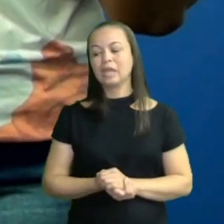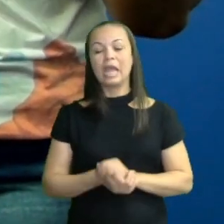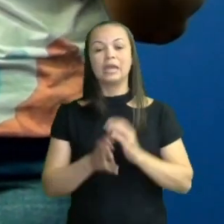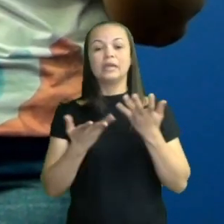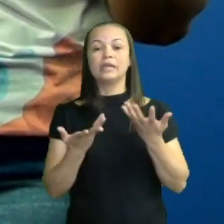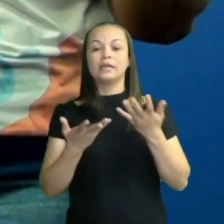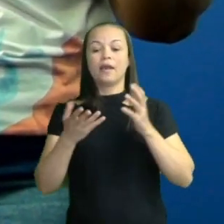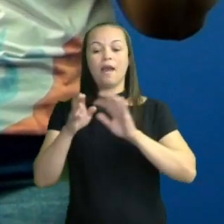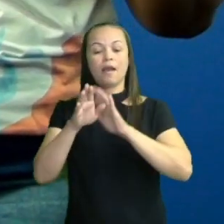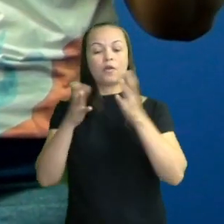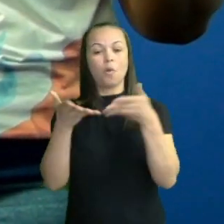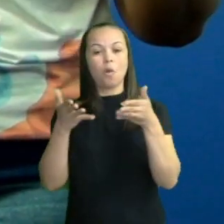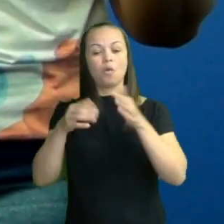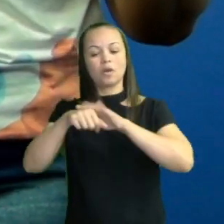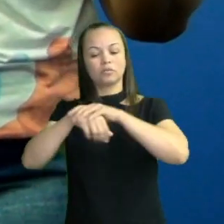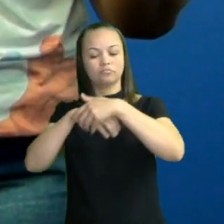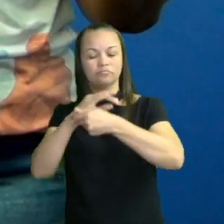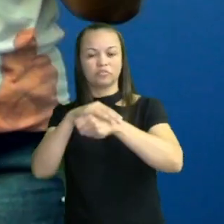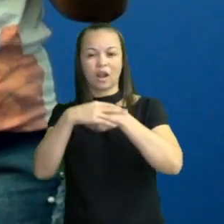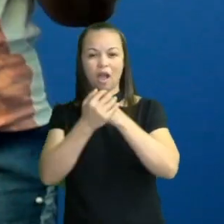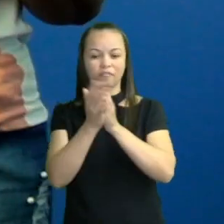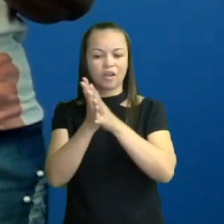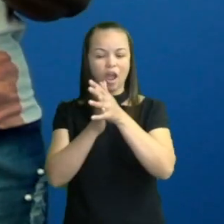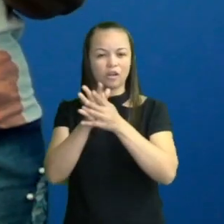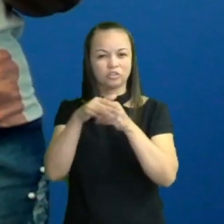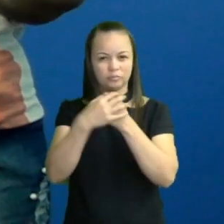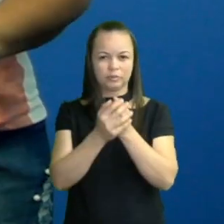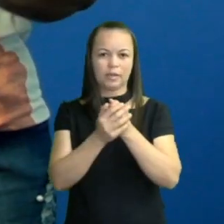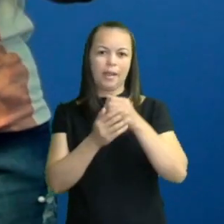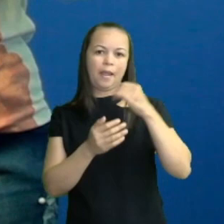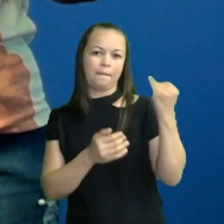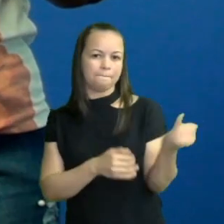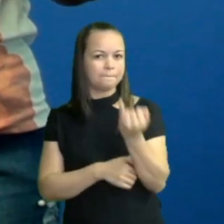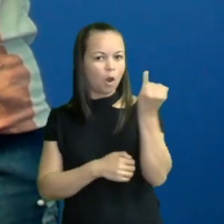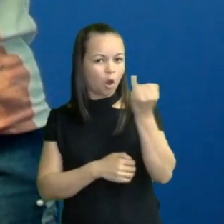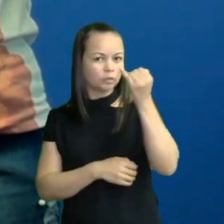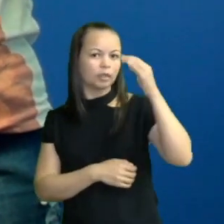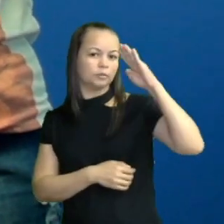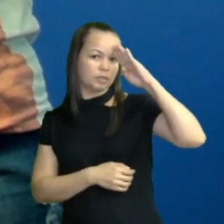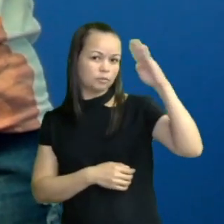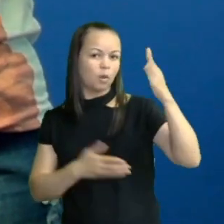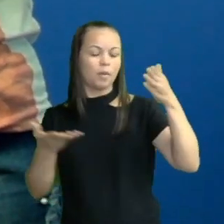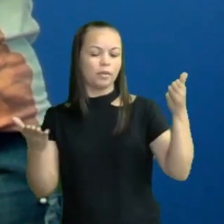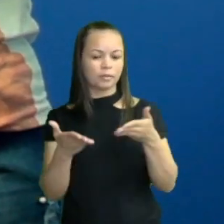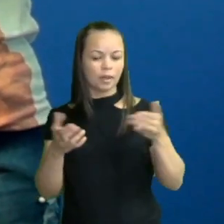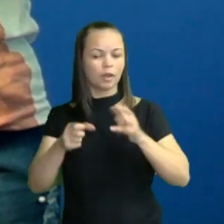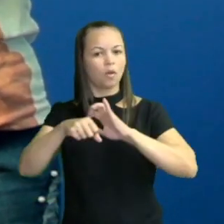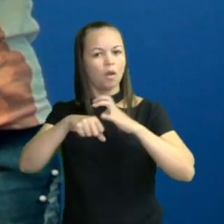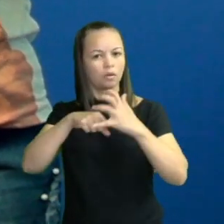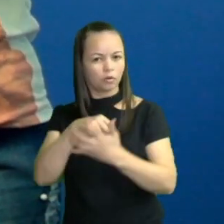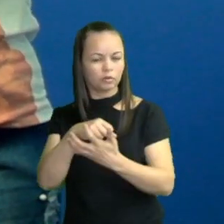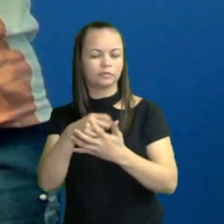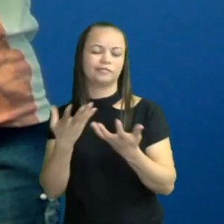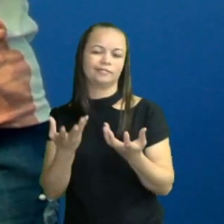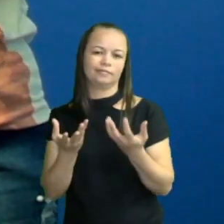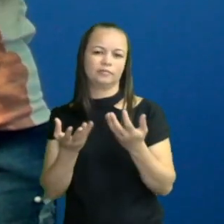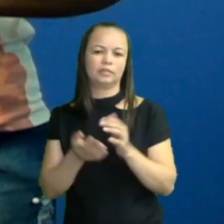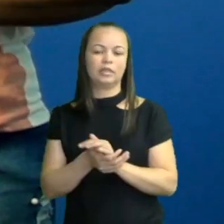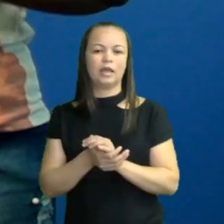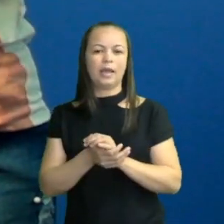importante, principalmente nessa época de coronavírus, tá? É muito importante a